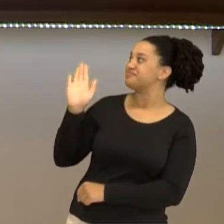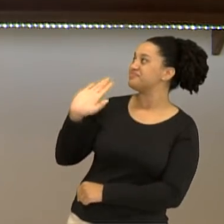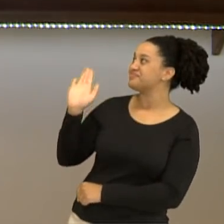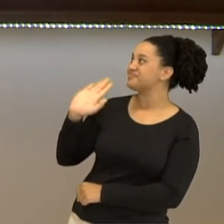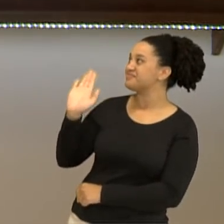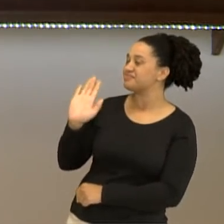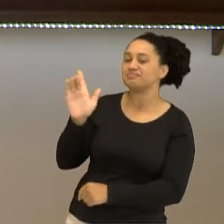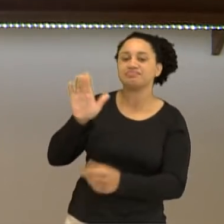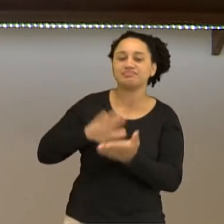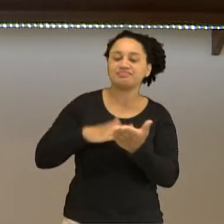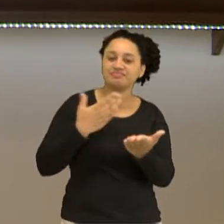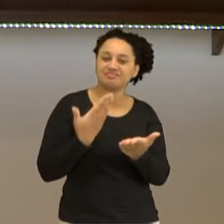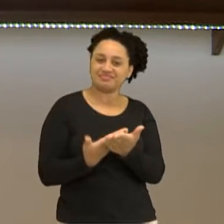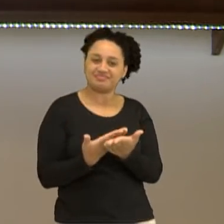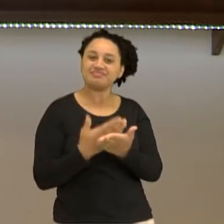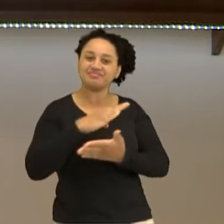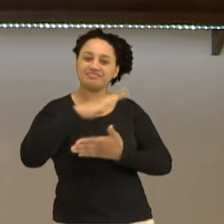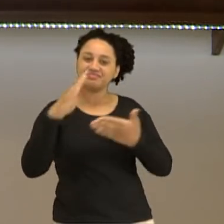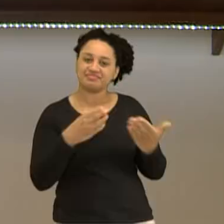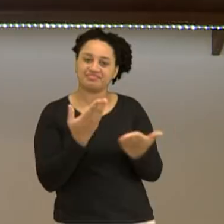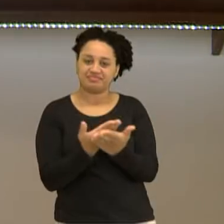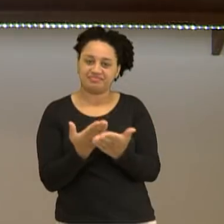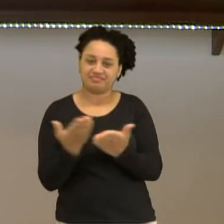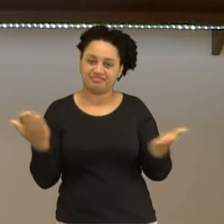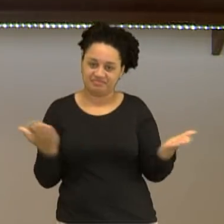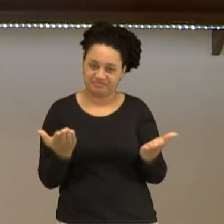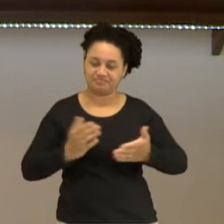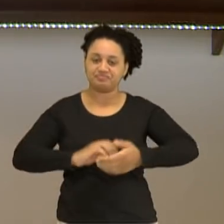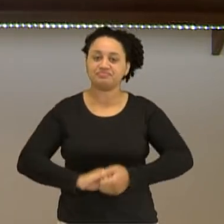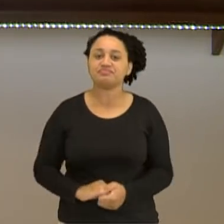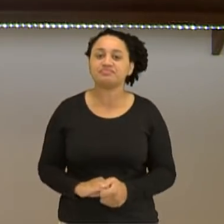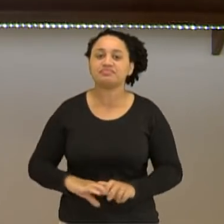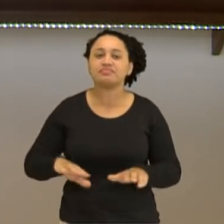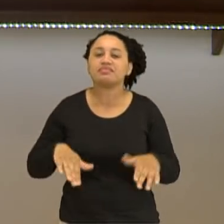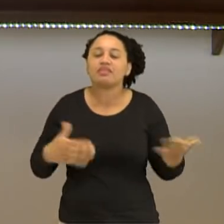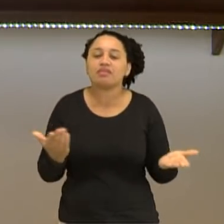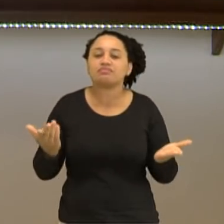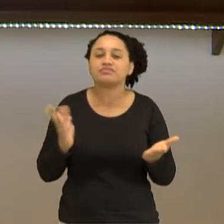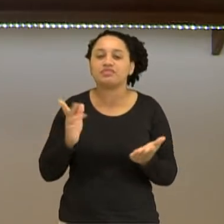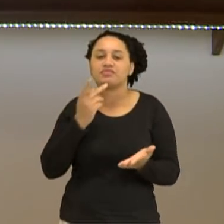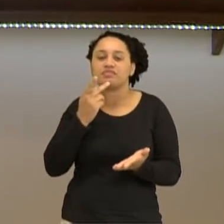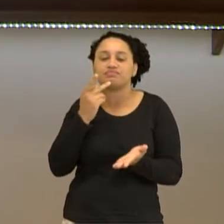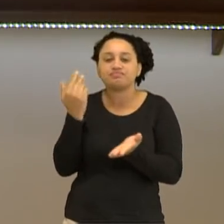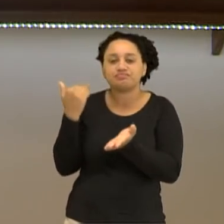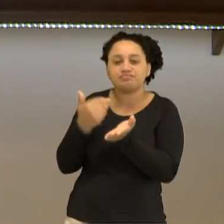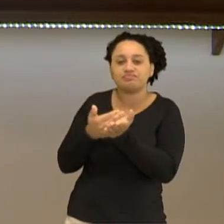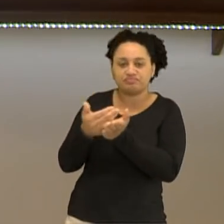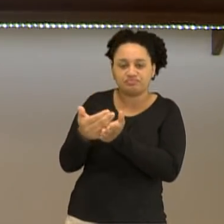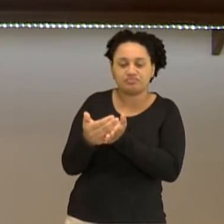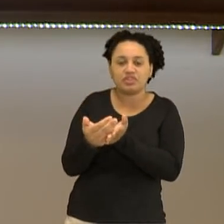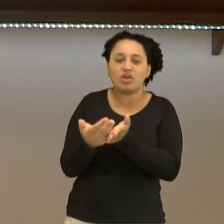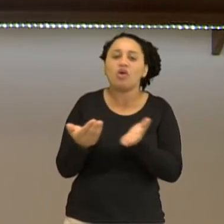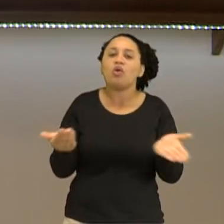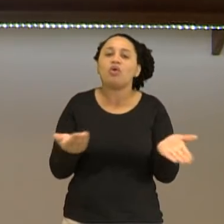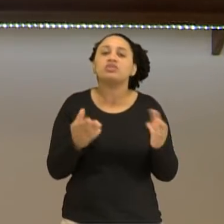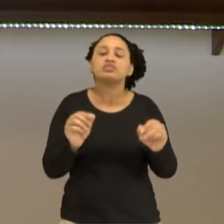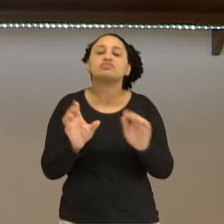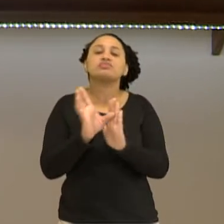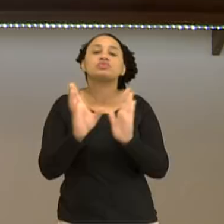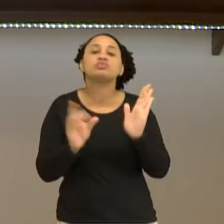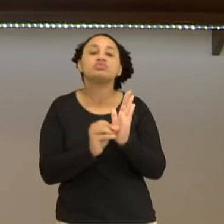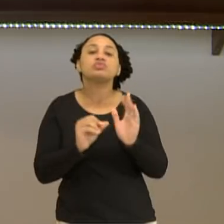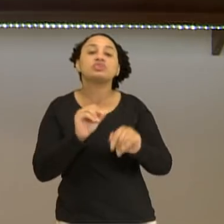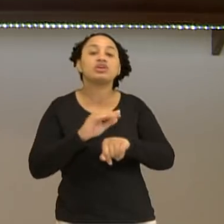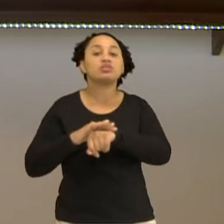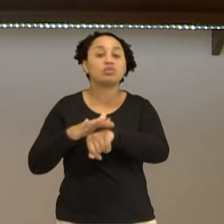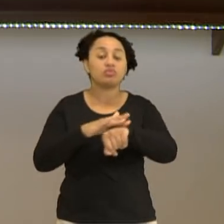fazendo a interpretação da aula. Bom, gente, como eu falei no início, nós vamos falar um pouquinho sobre